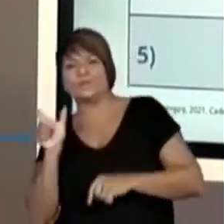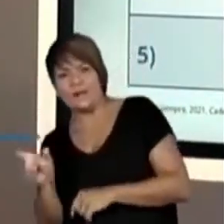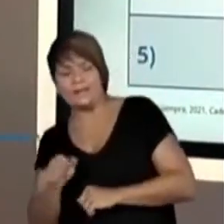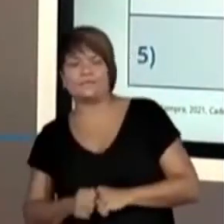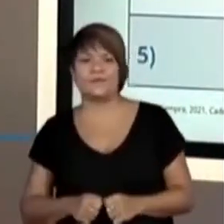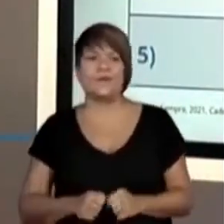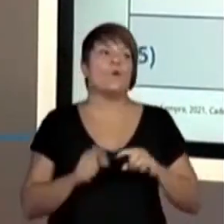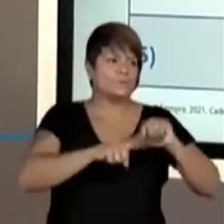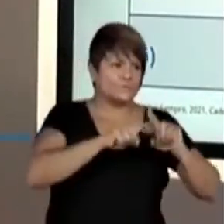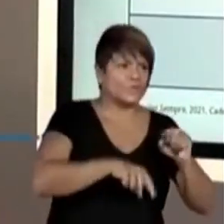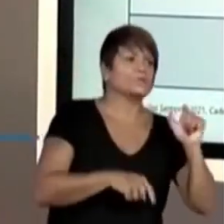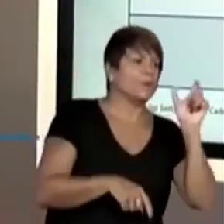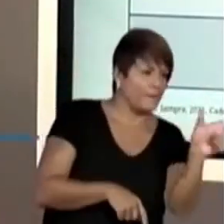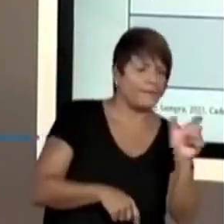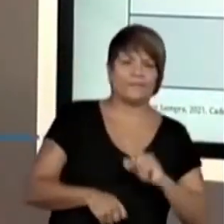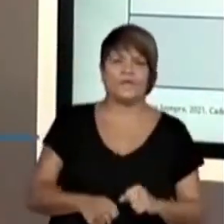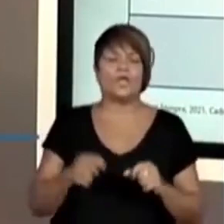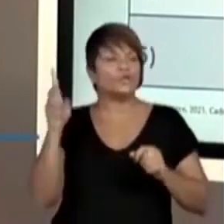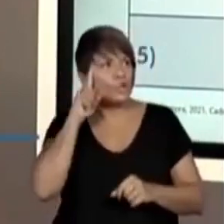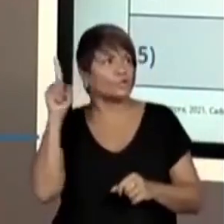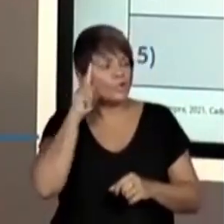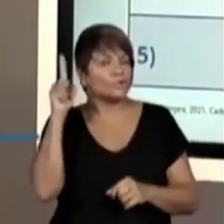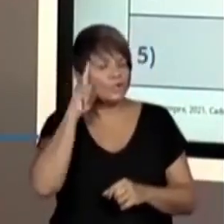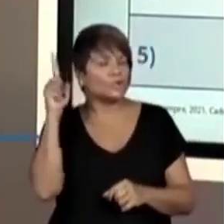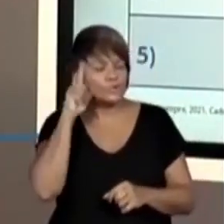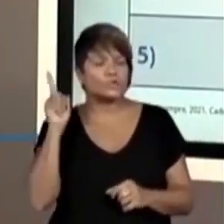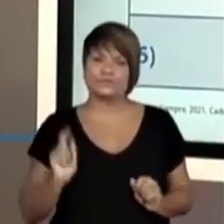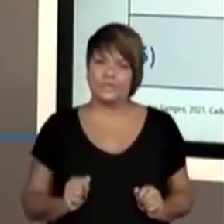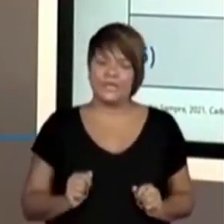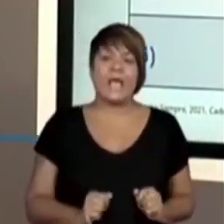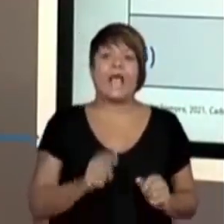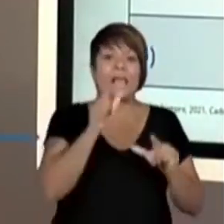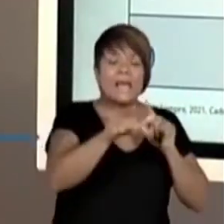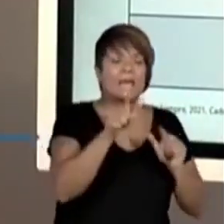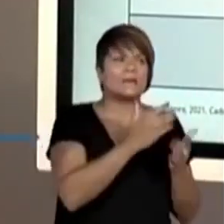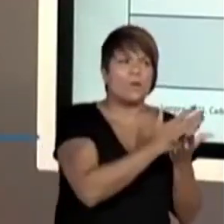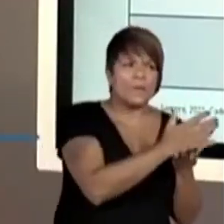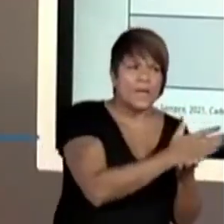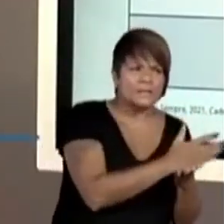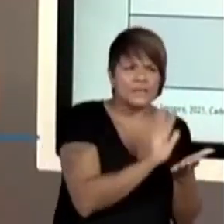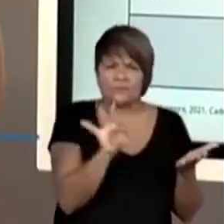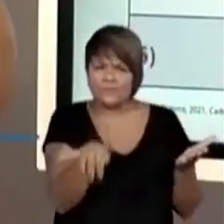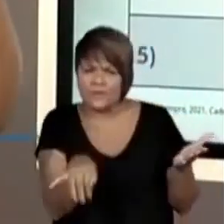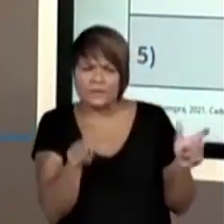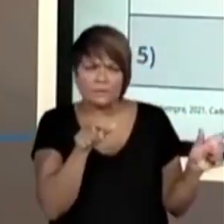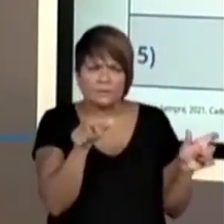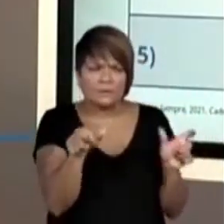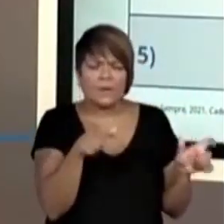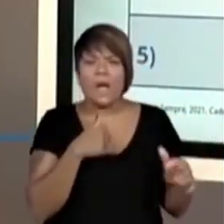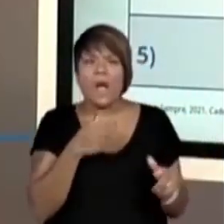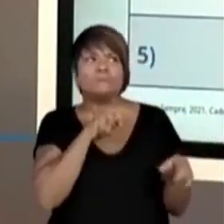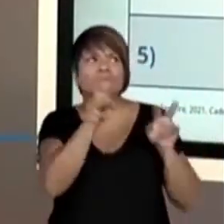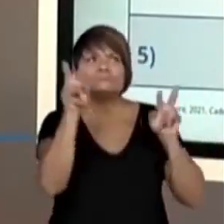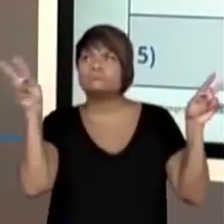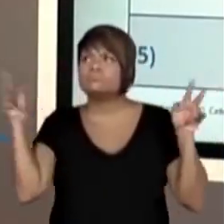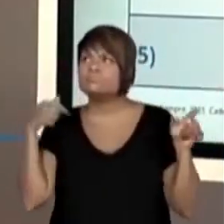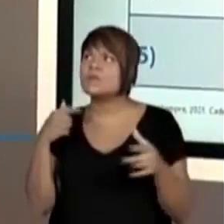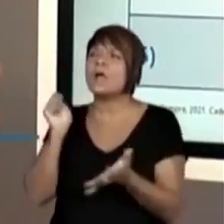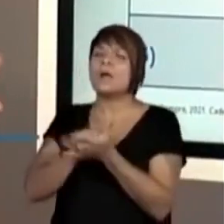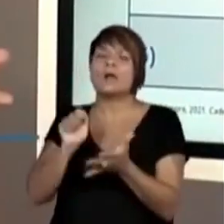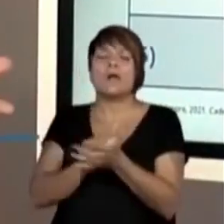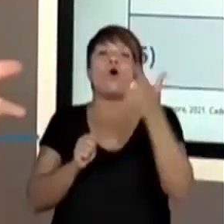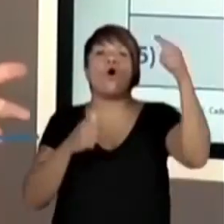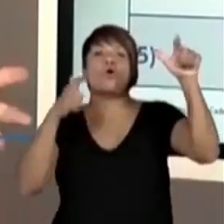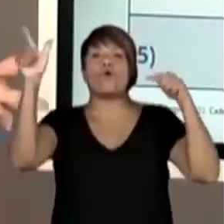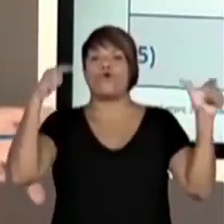letra começa, com que letra termina, tudo isso vai auxiliando a criança na escrita de outras palavras. Por exemplo,